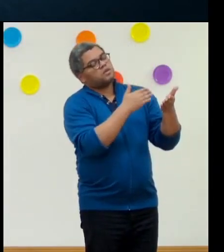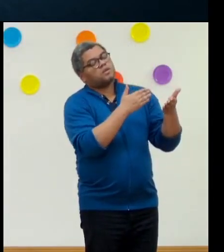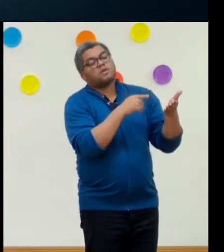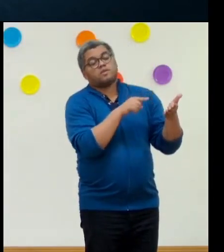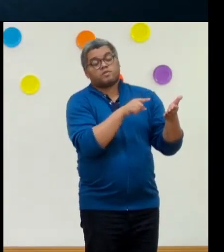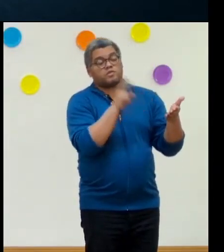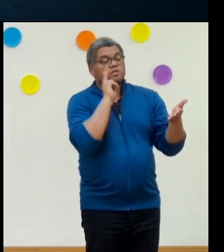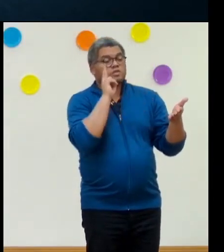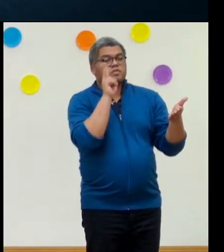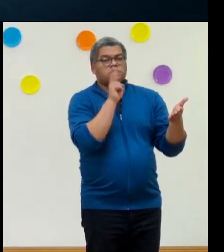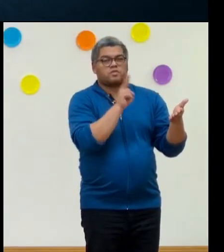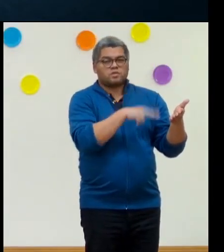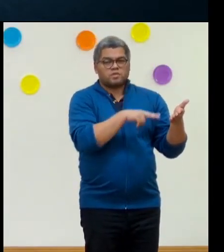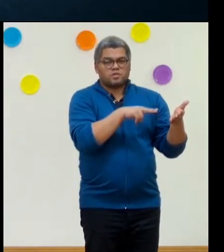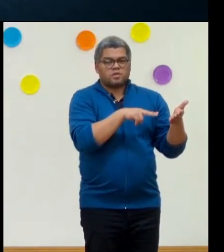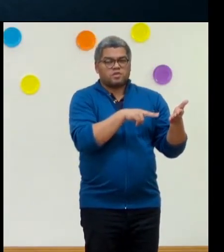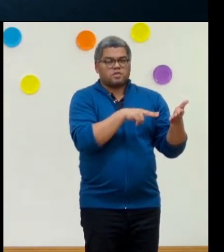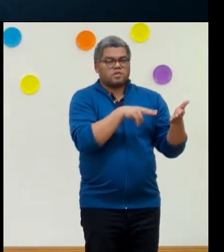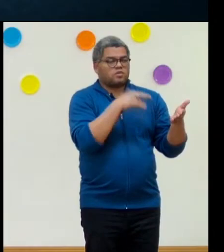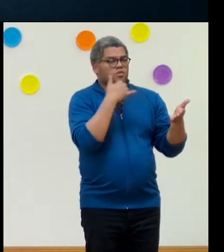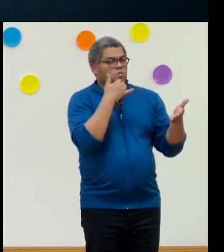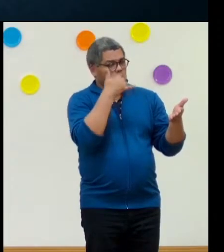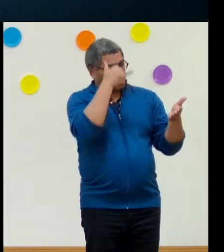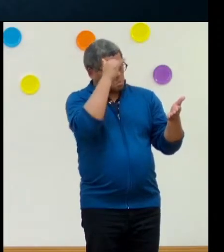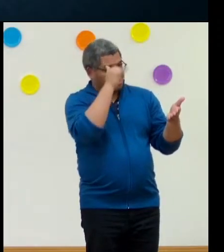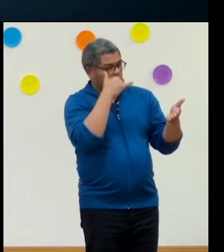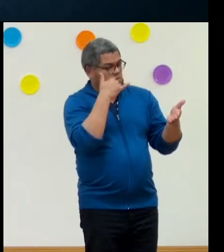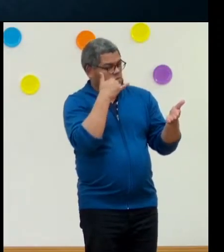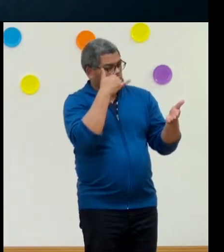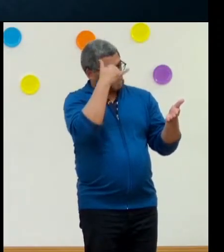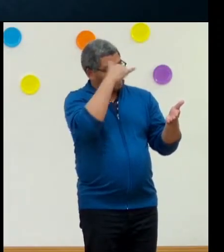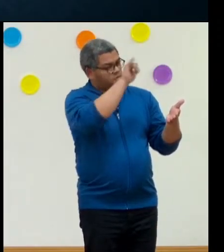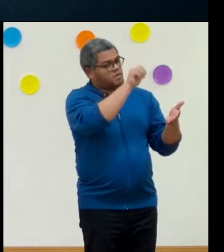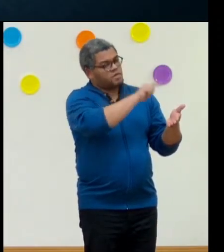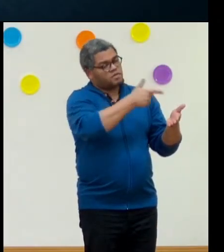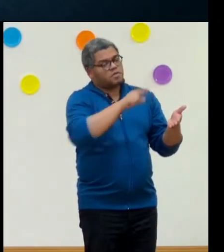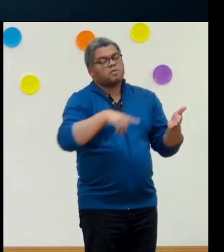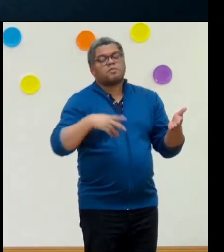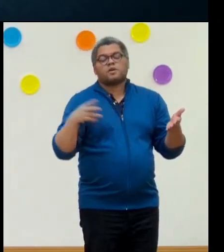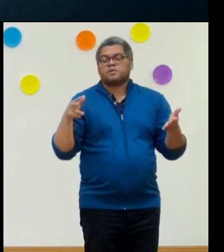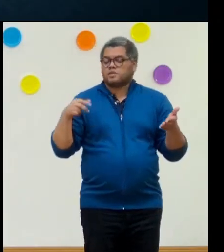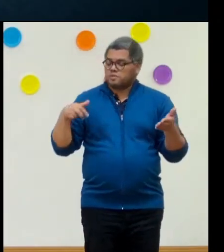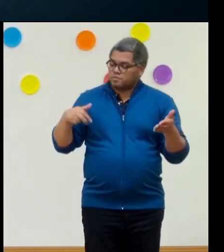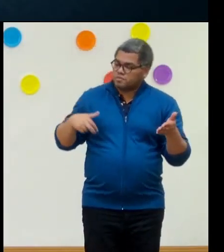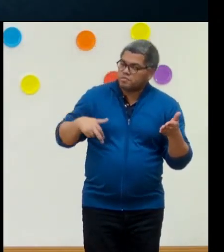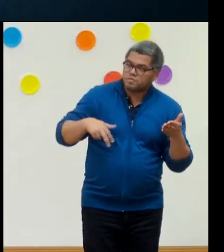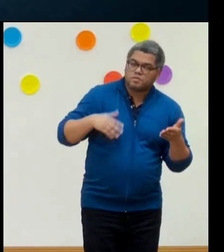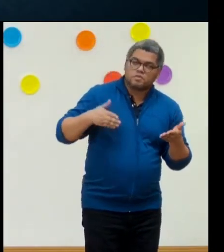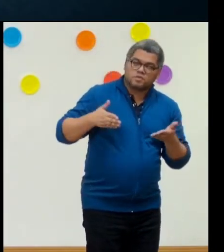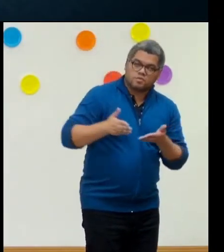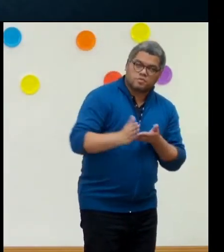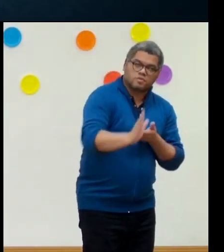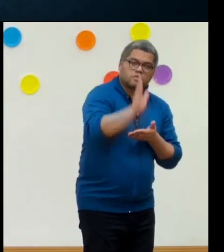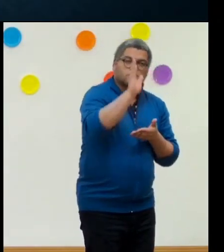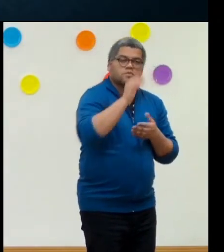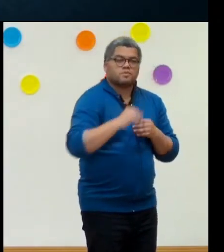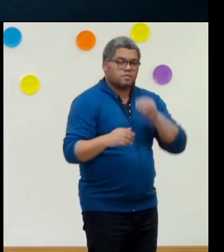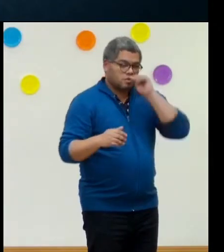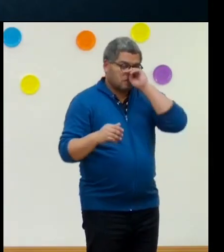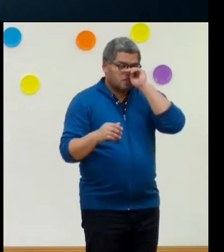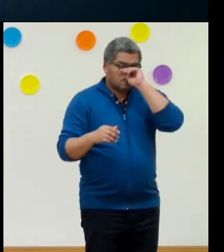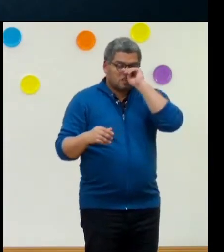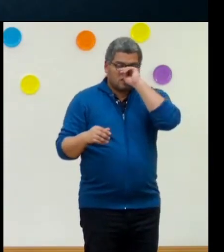você viu, não tem como evitar. Você viu que passou, mas você prossegue, você não olha de novo. E aqui